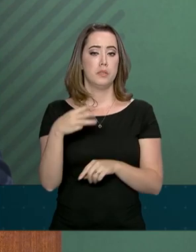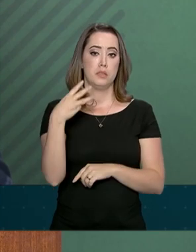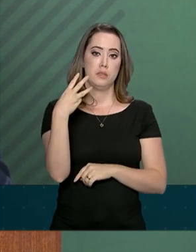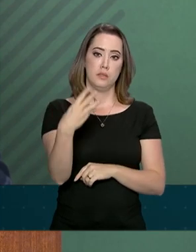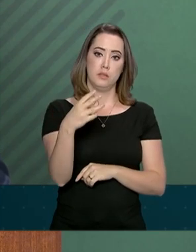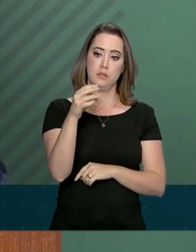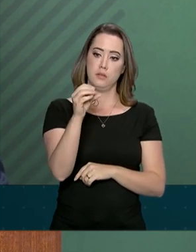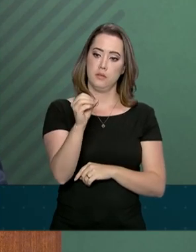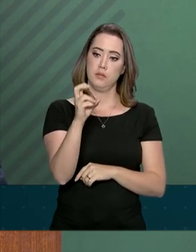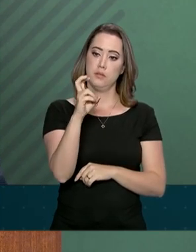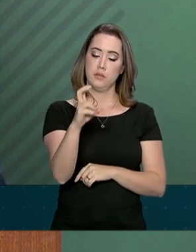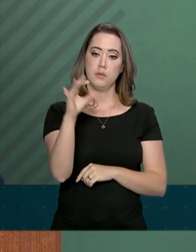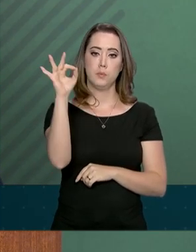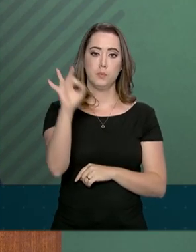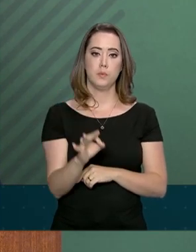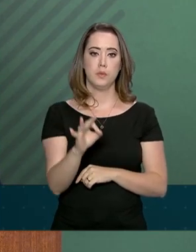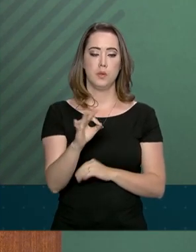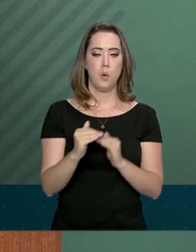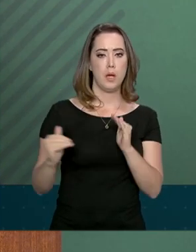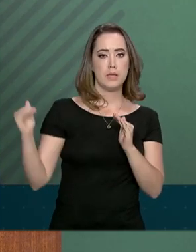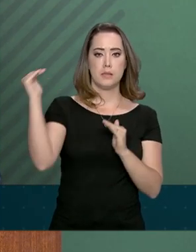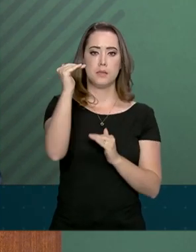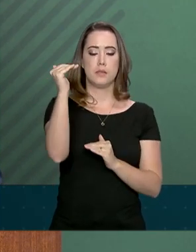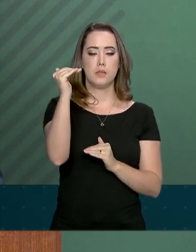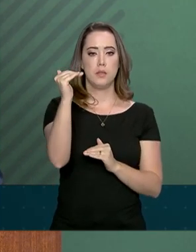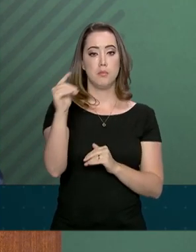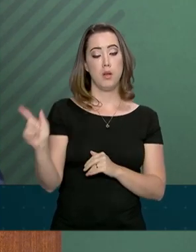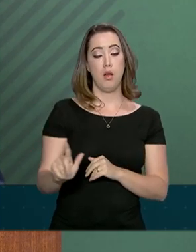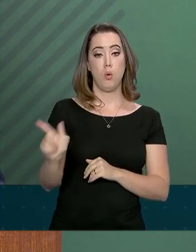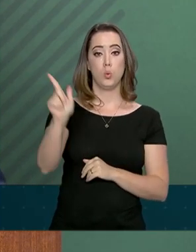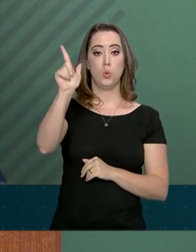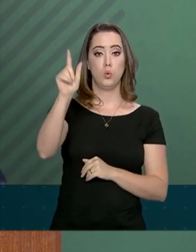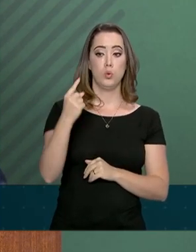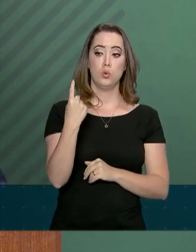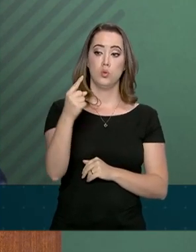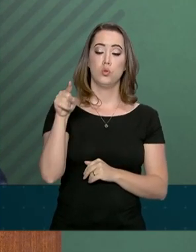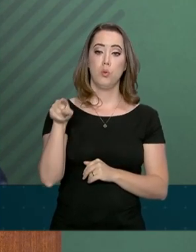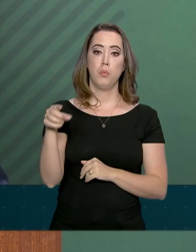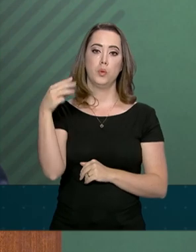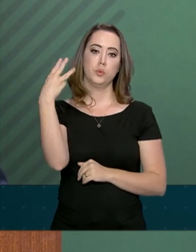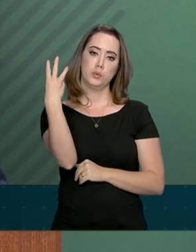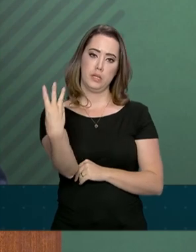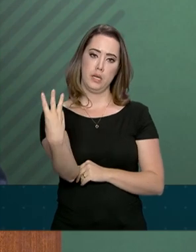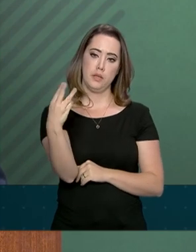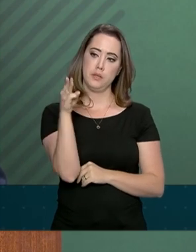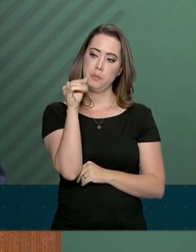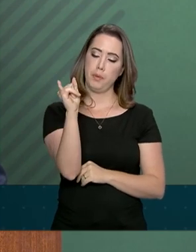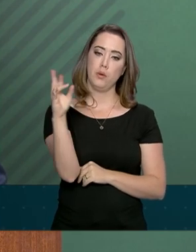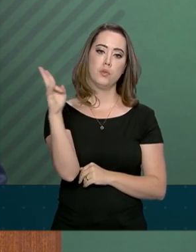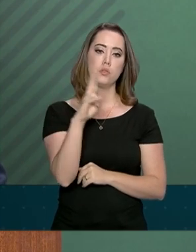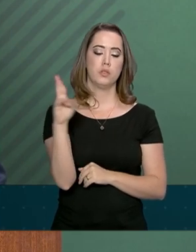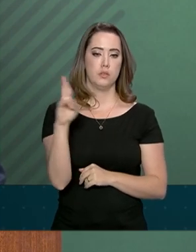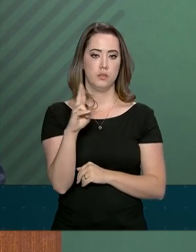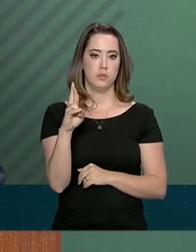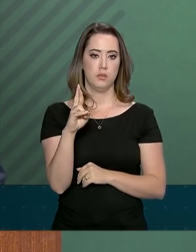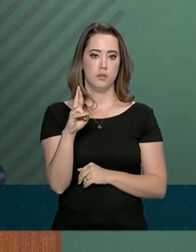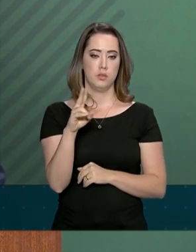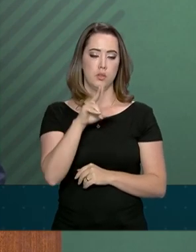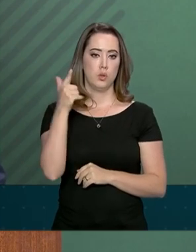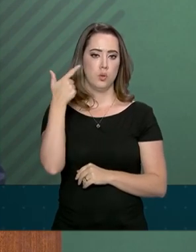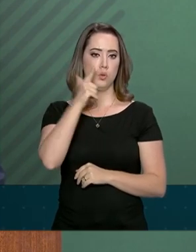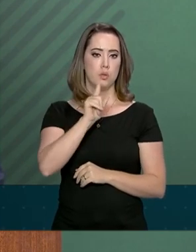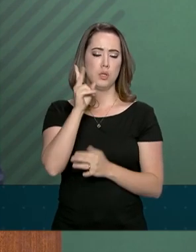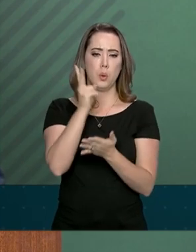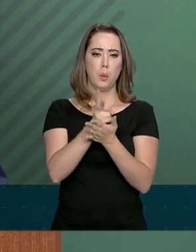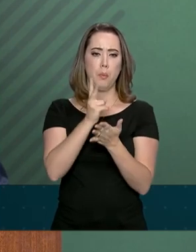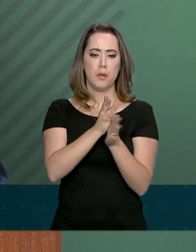305% superior ao lucro de 1.3 milhão de reais obtido